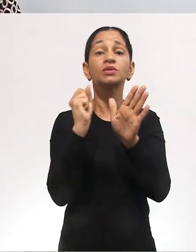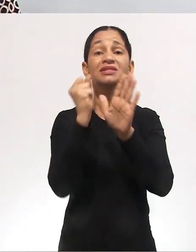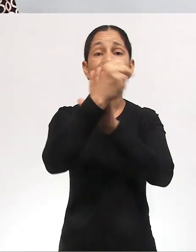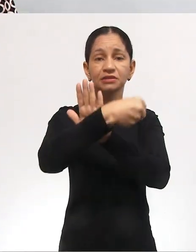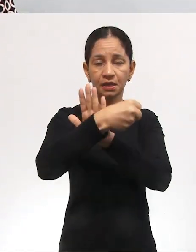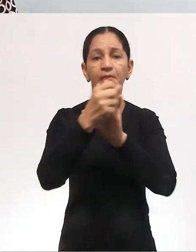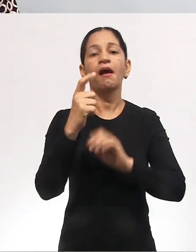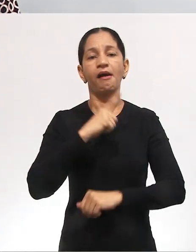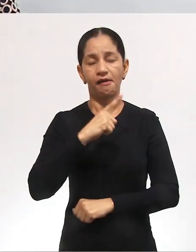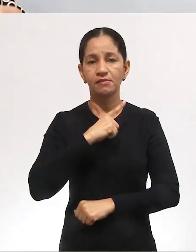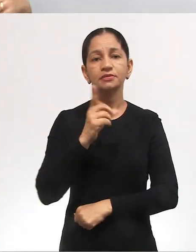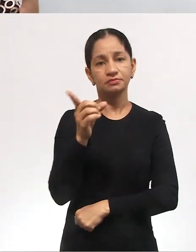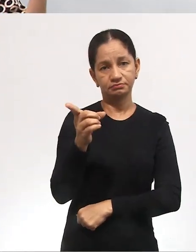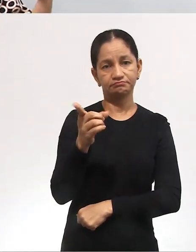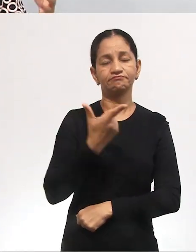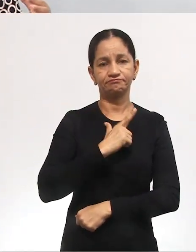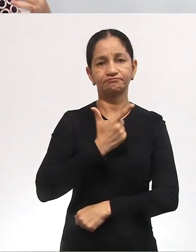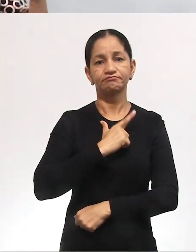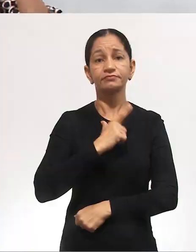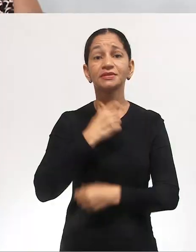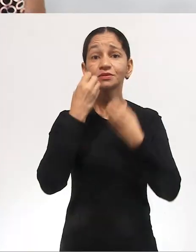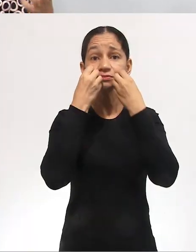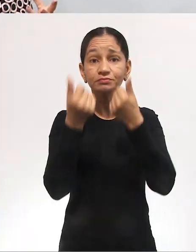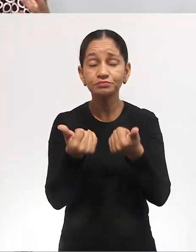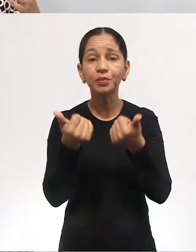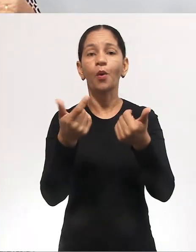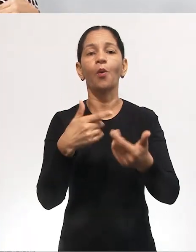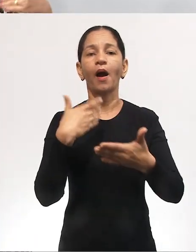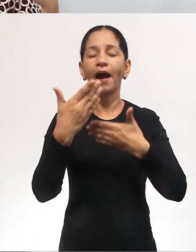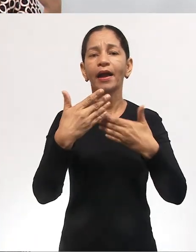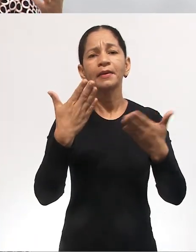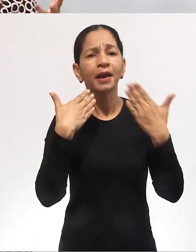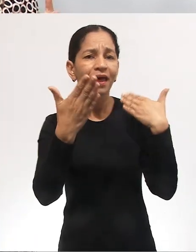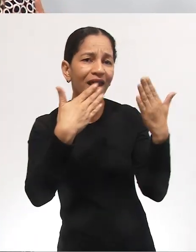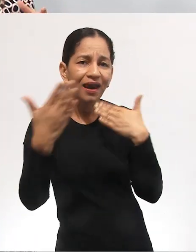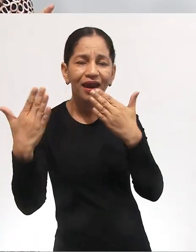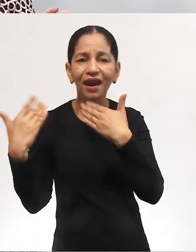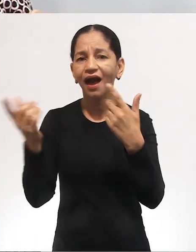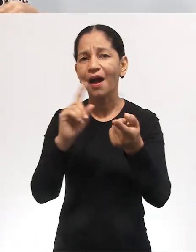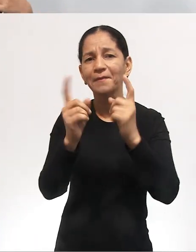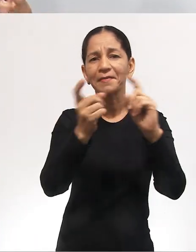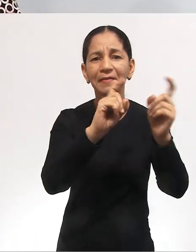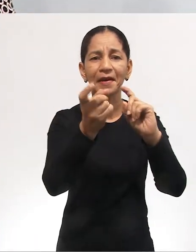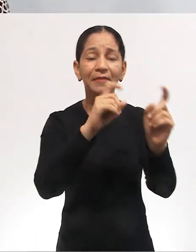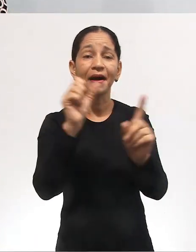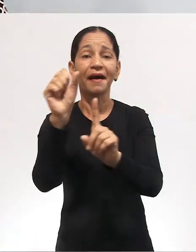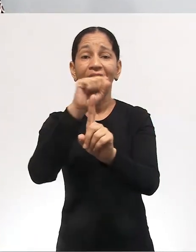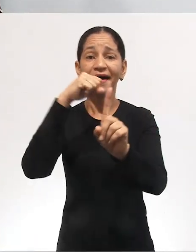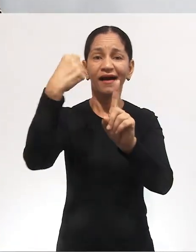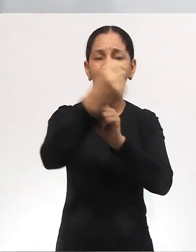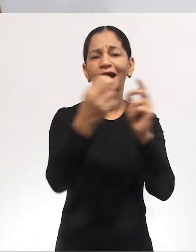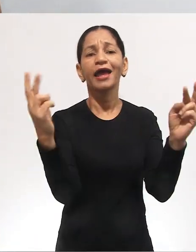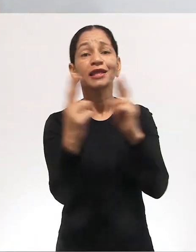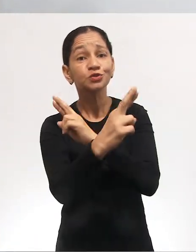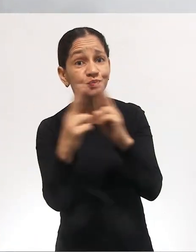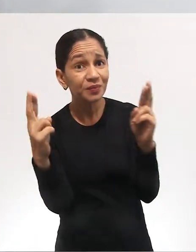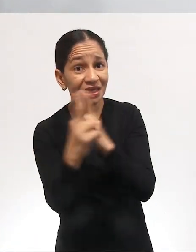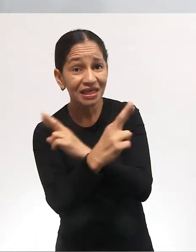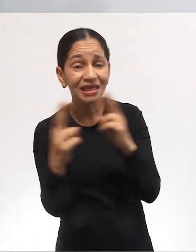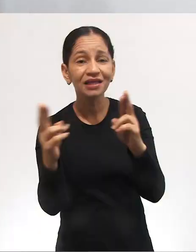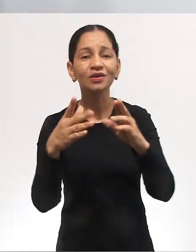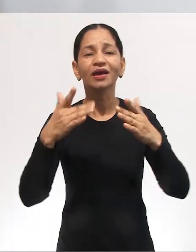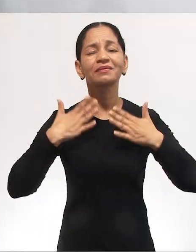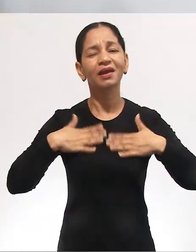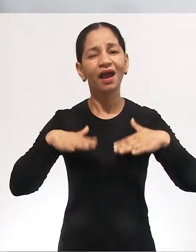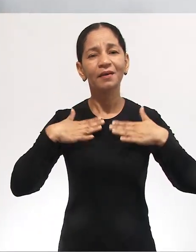essa atividade, né, recreativa, essa ginástica laboral, que ajudava na questão da interação social, né, o